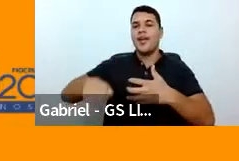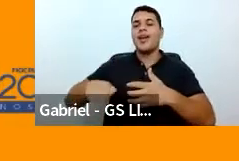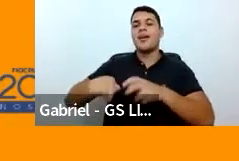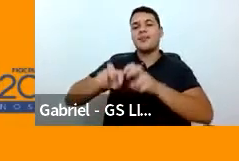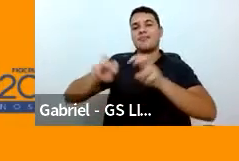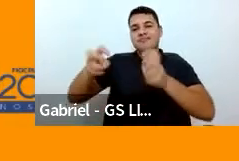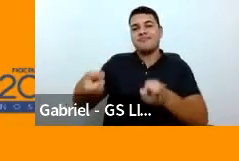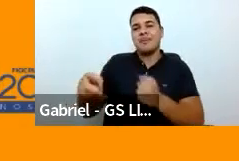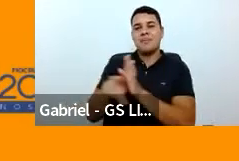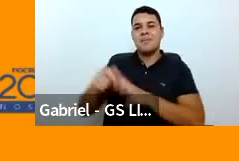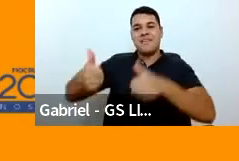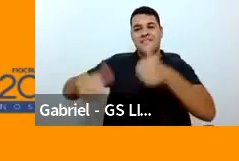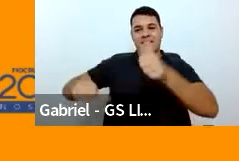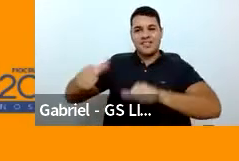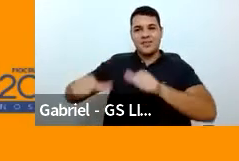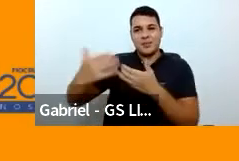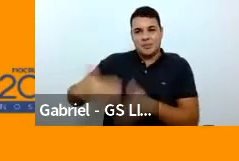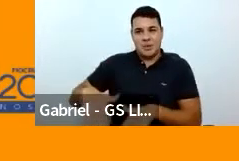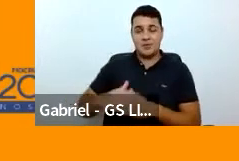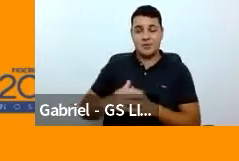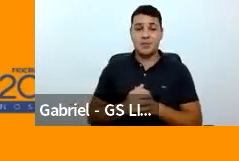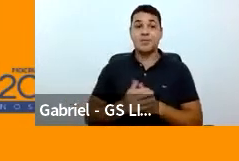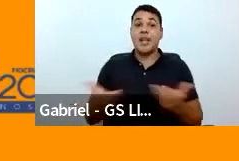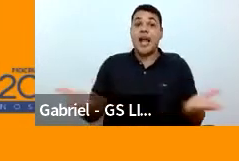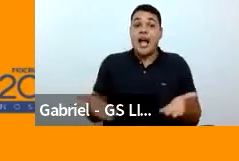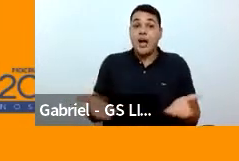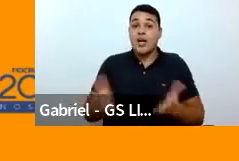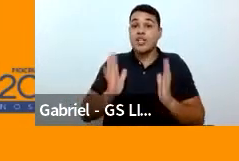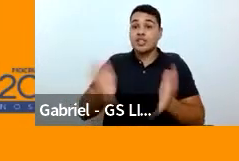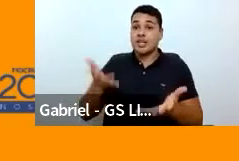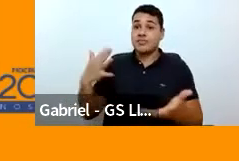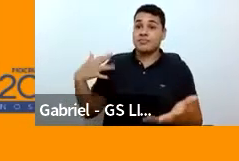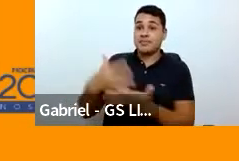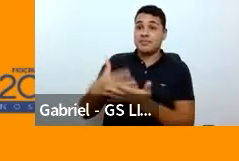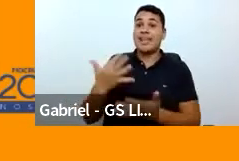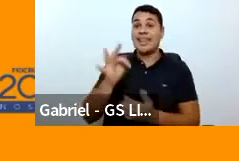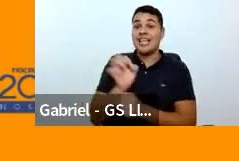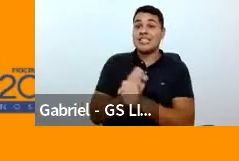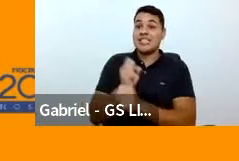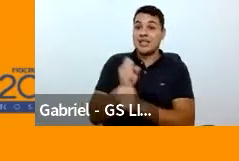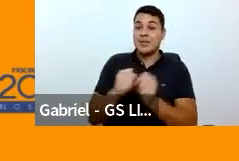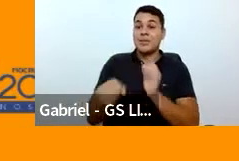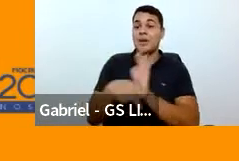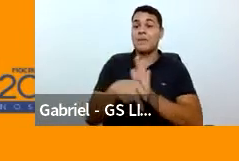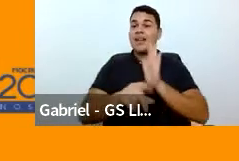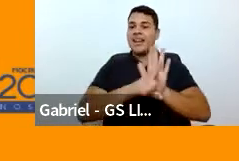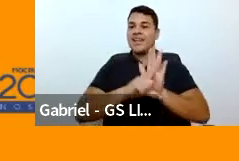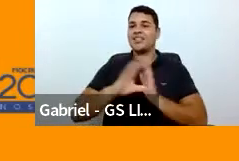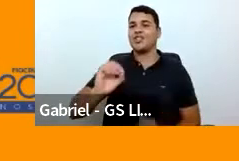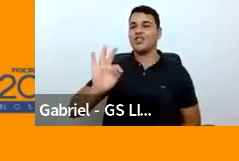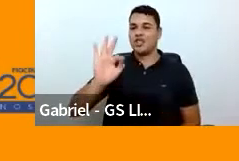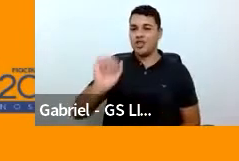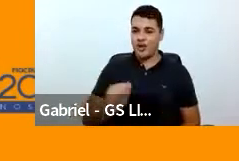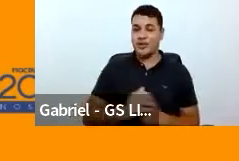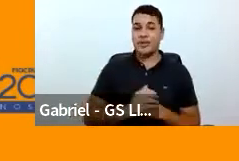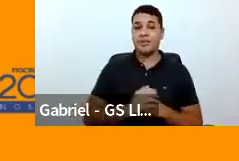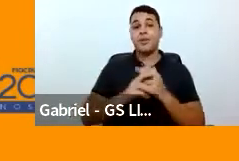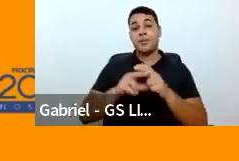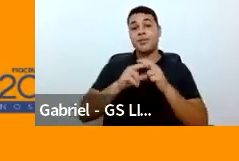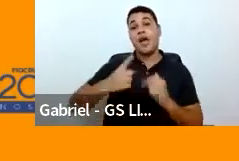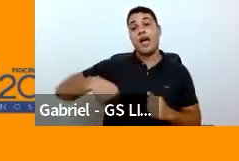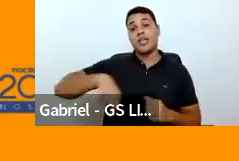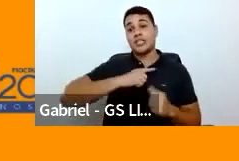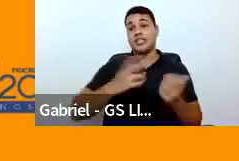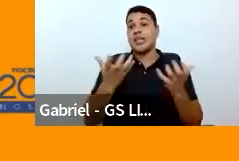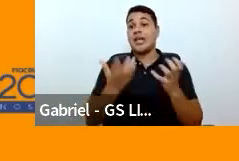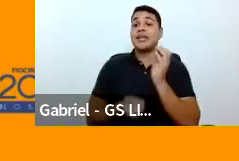E esse ano, né, se comemoram 10 anos da lei de cotas, e a gente também tem se dedicado a pensar em ações para marcar